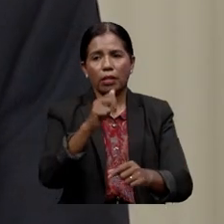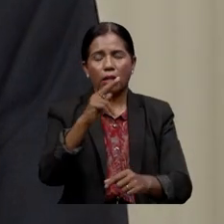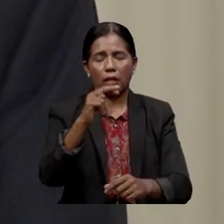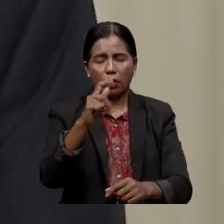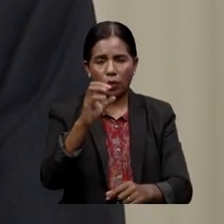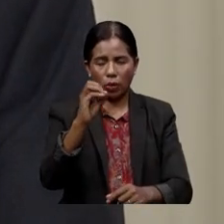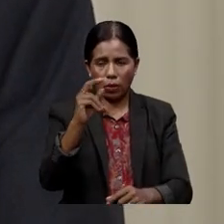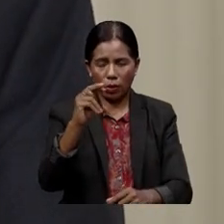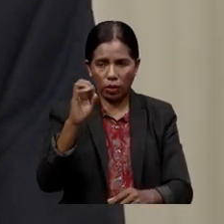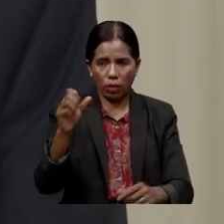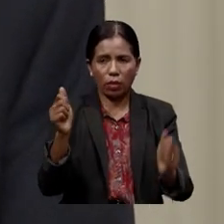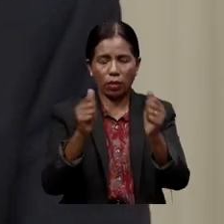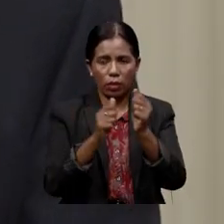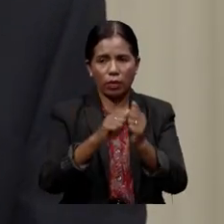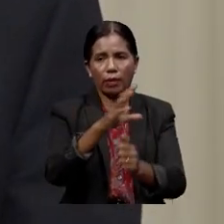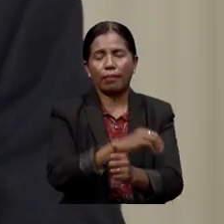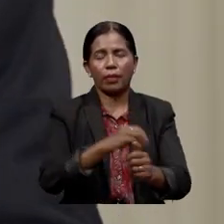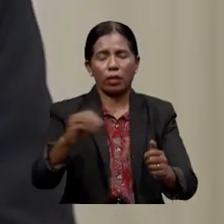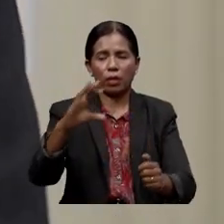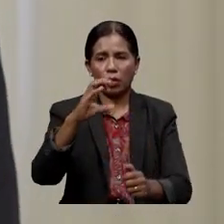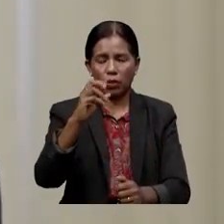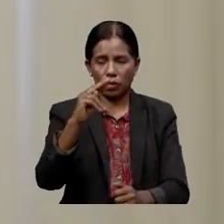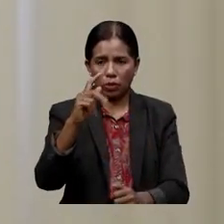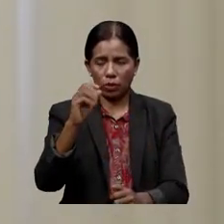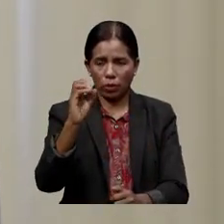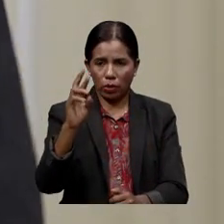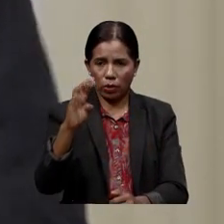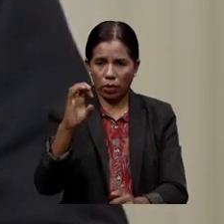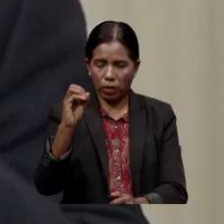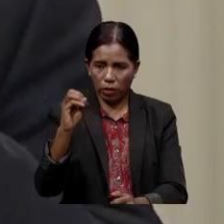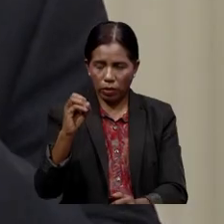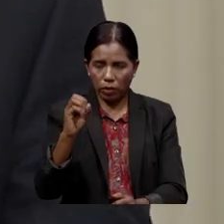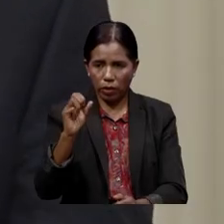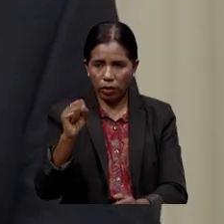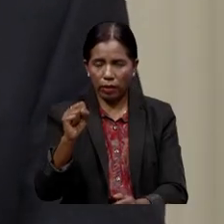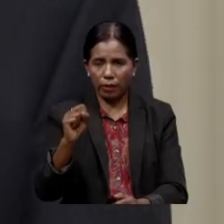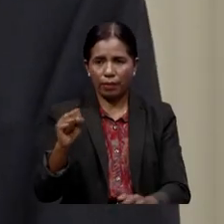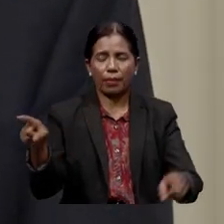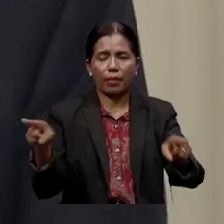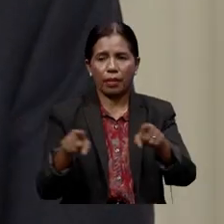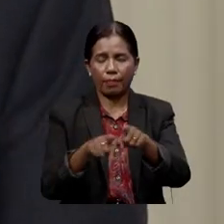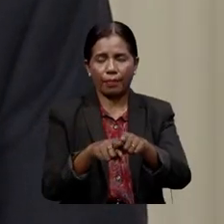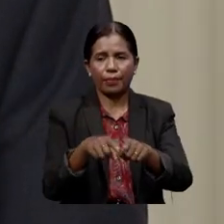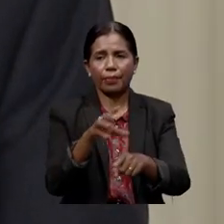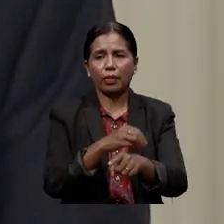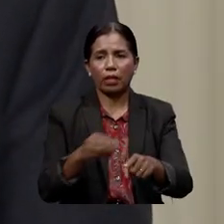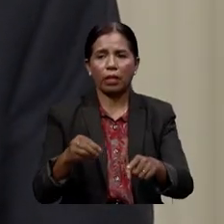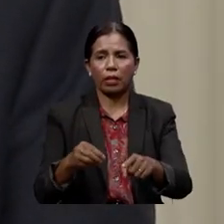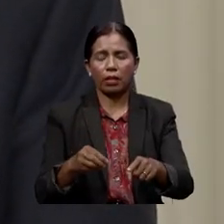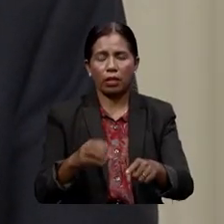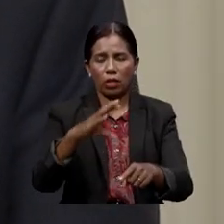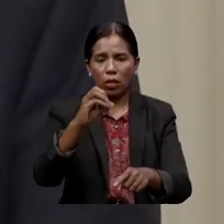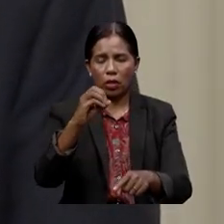Rodrigues, Consultores Limitada e Taleiro e